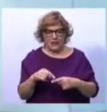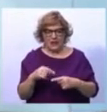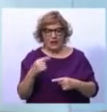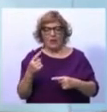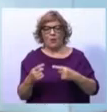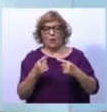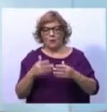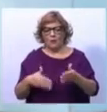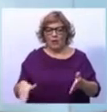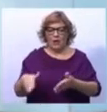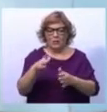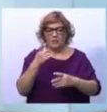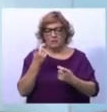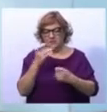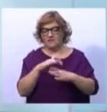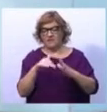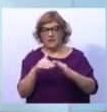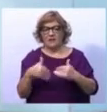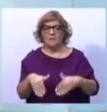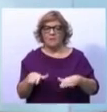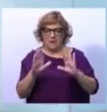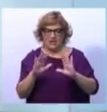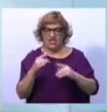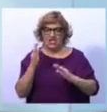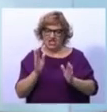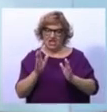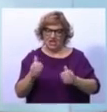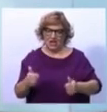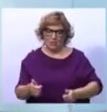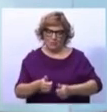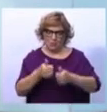Ainda existe um longo caminho para fazer. De qualquer das formas, já melhoramos